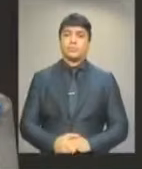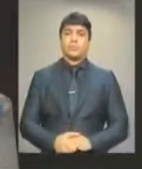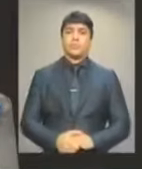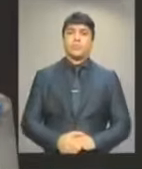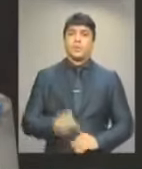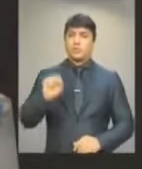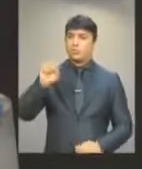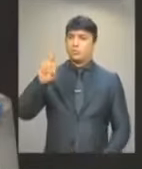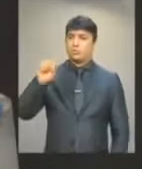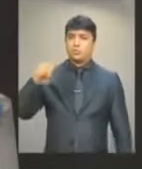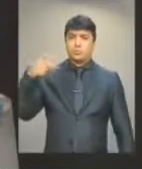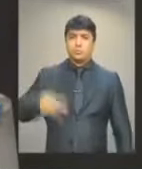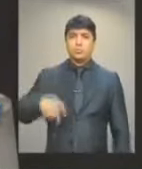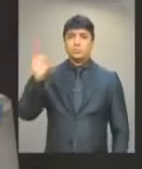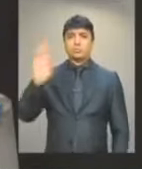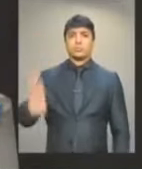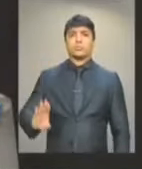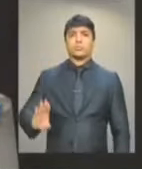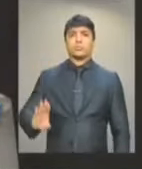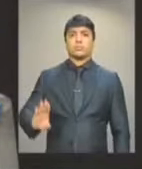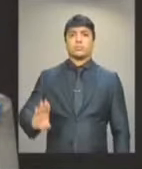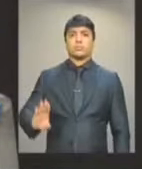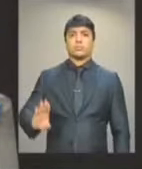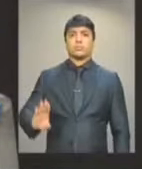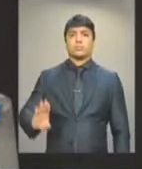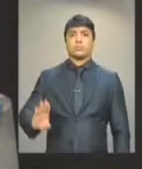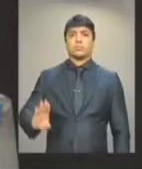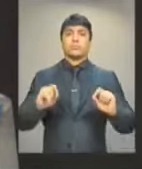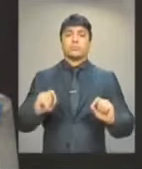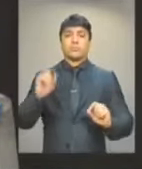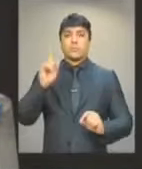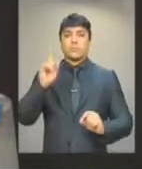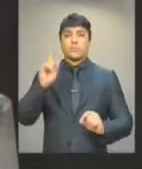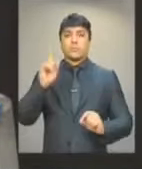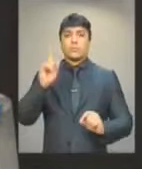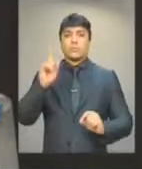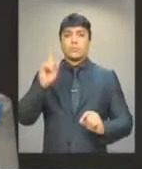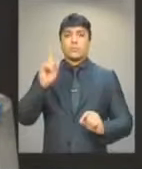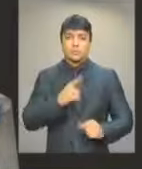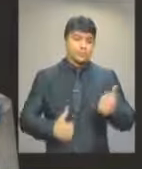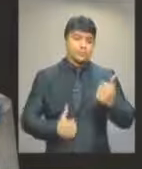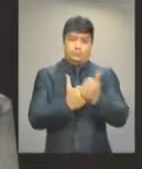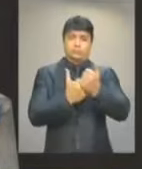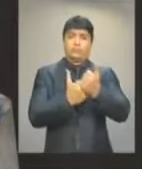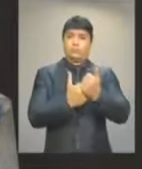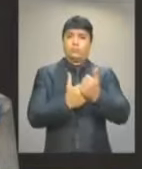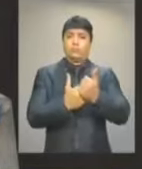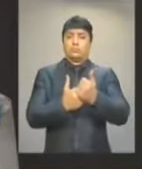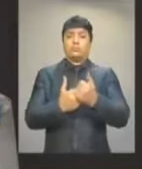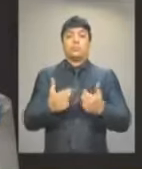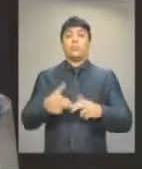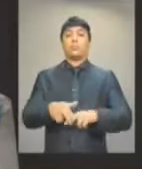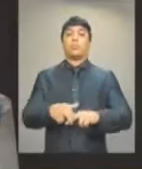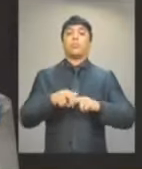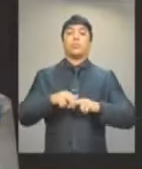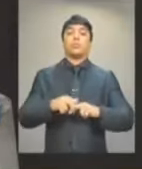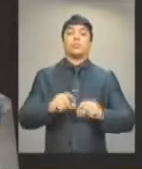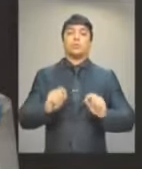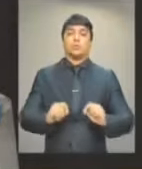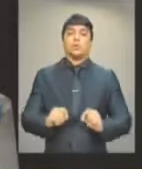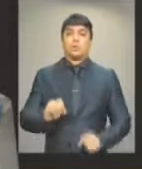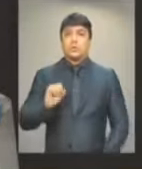O SUS brasileiro, nosso Sistema Único de Saúde, ele é subfinanciado. Portanto,